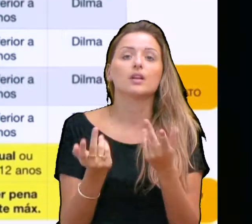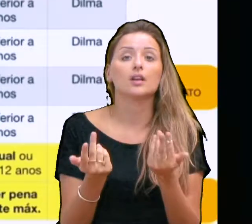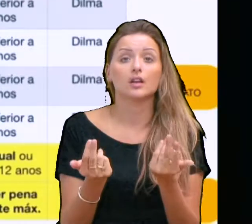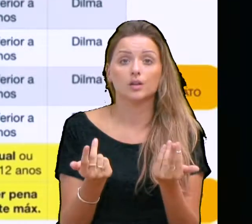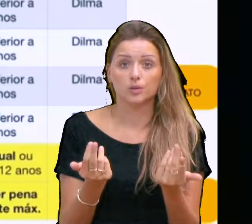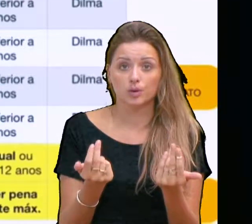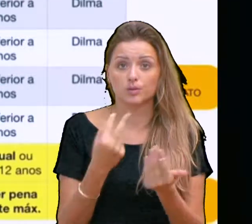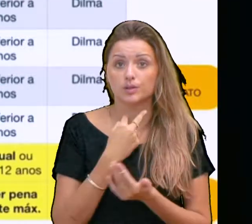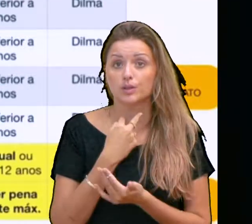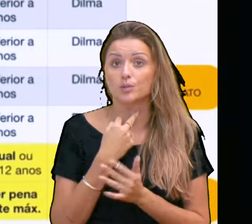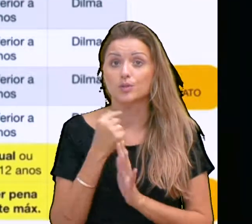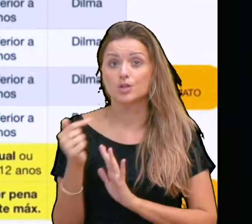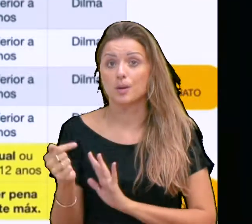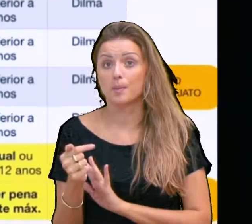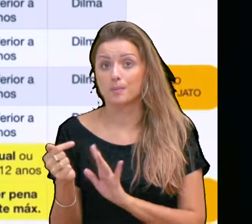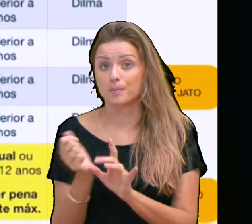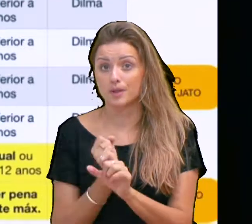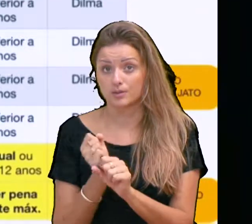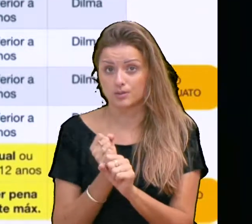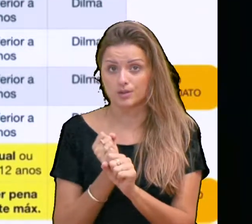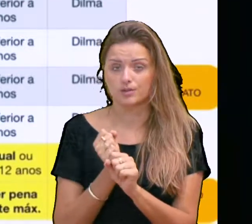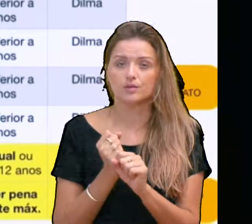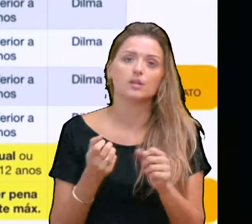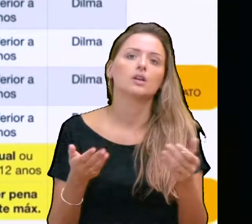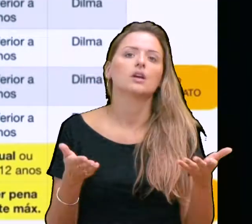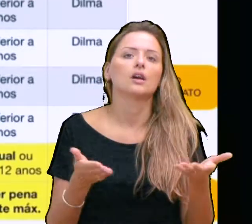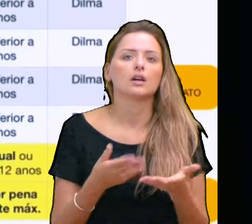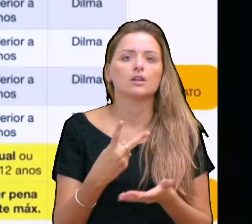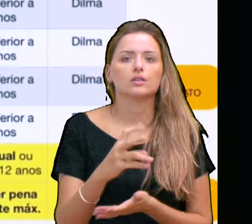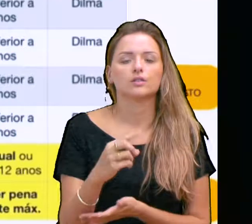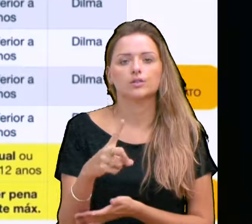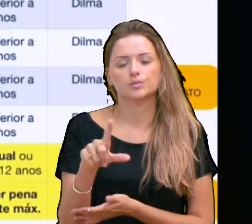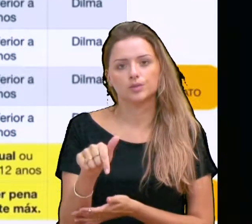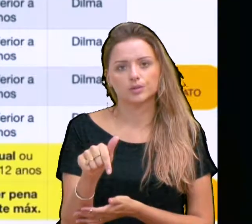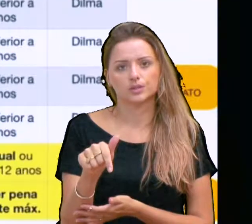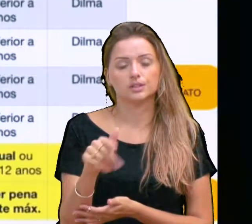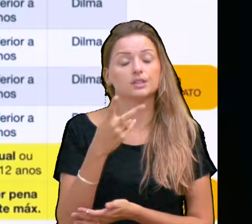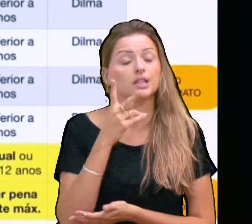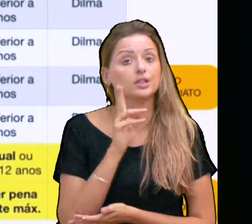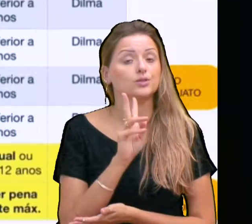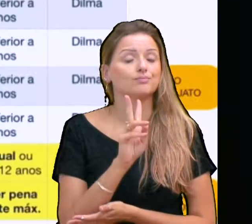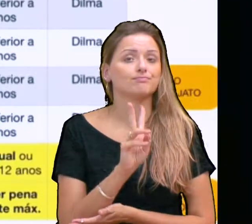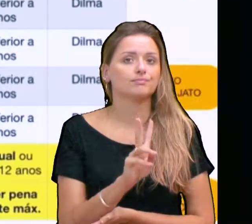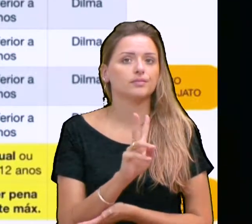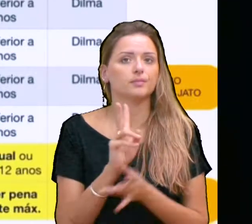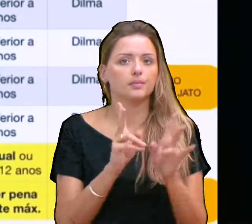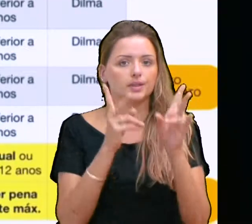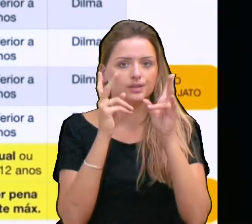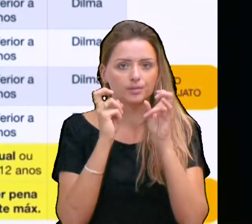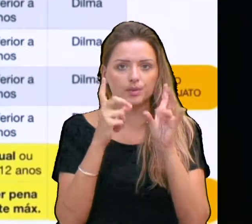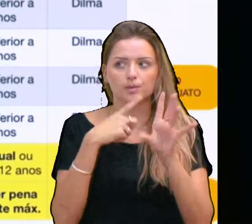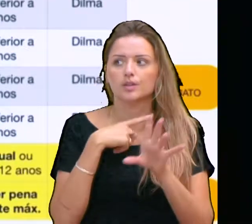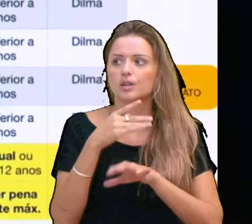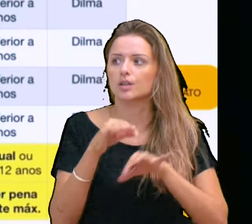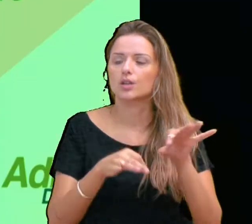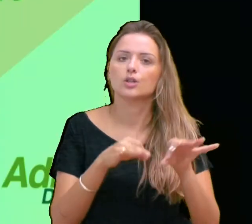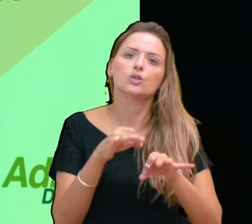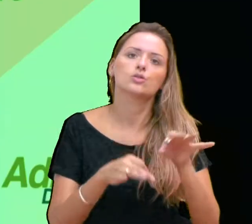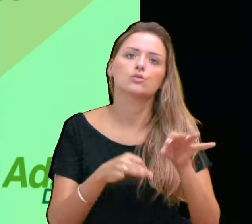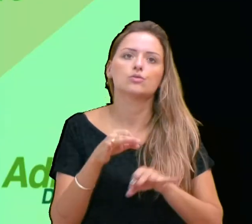ser inferior. E agora em 2017, prevendo a mão pesada da justiça,